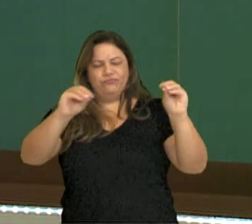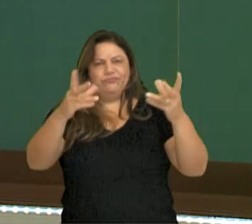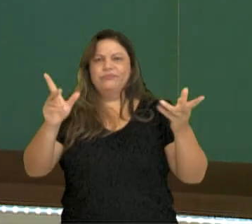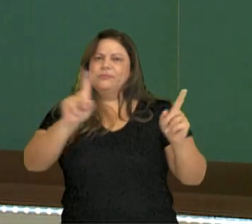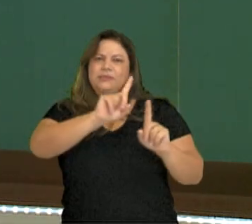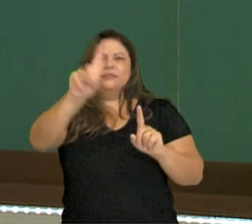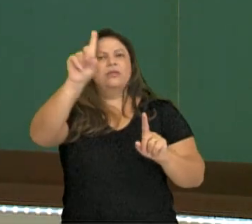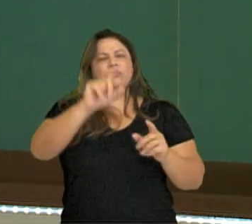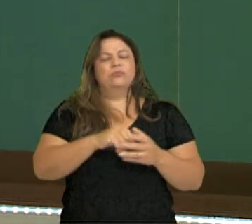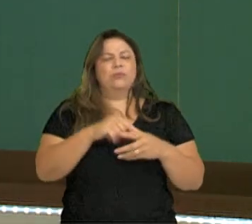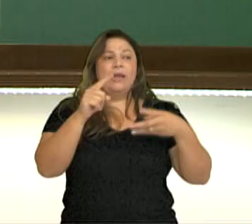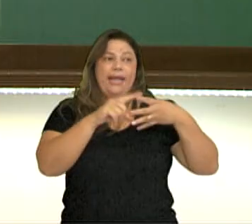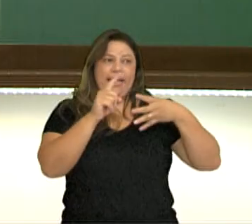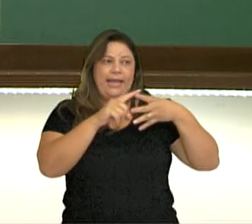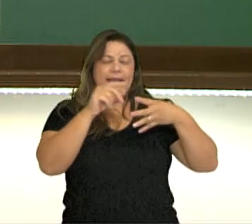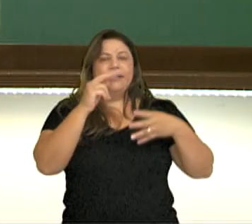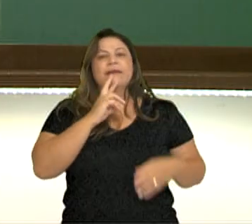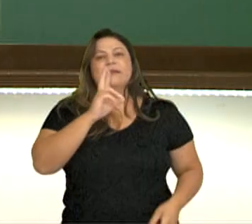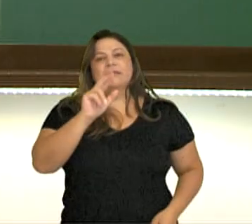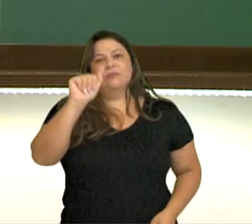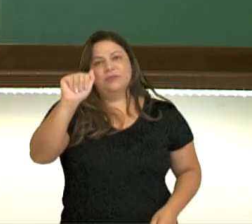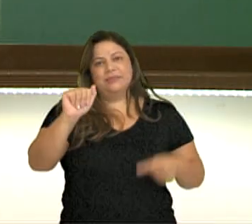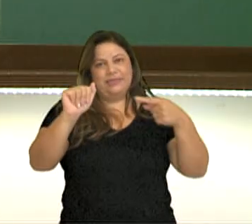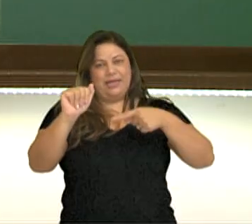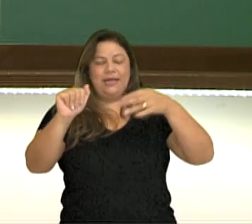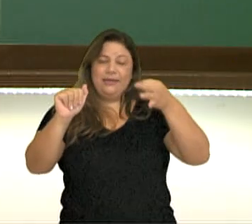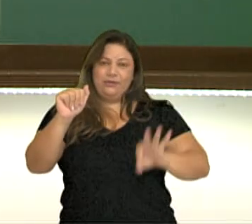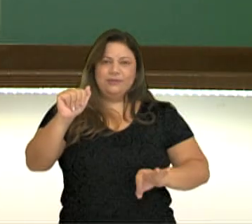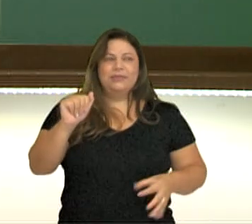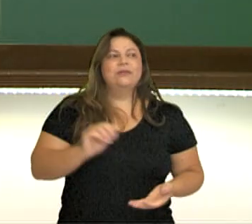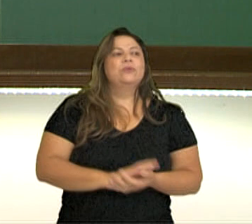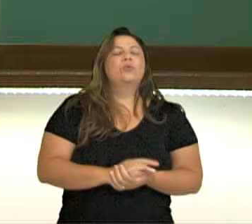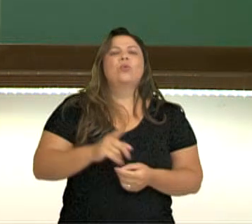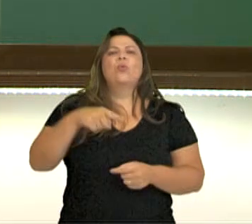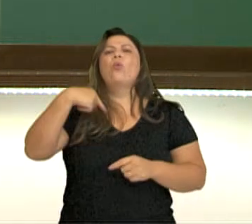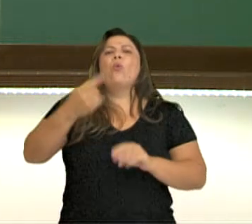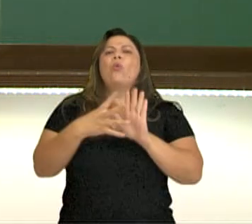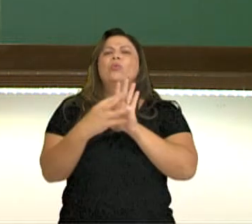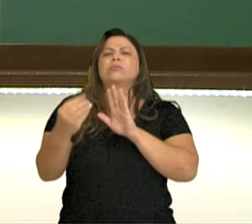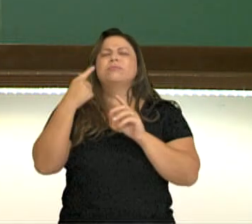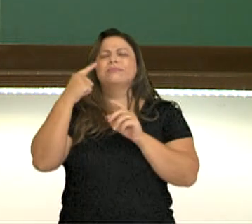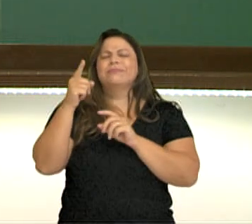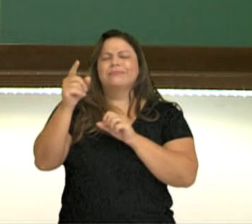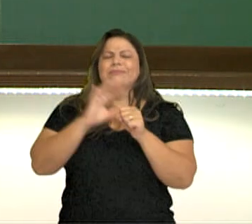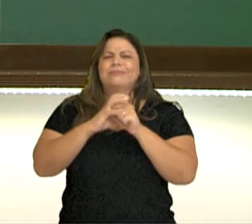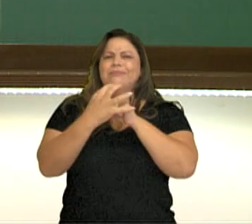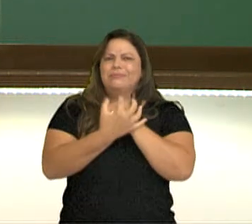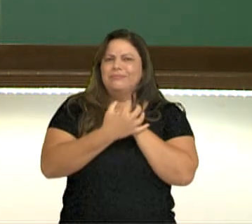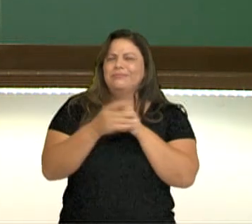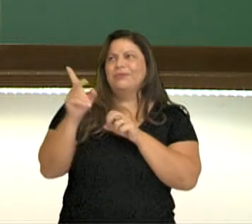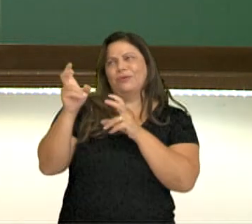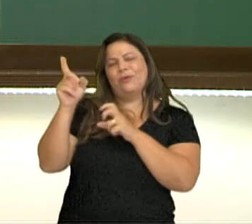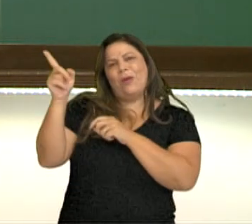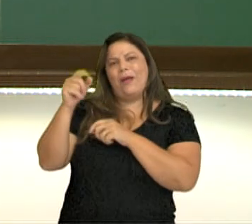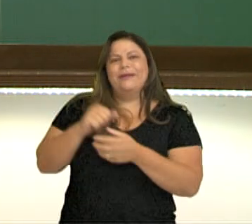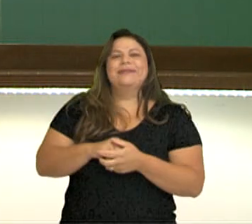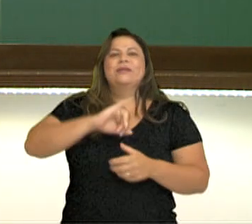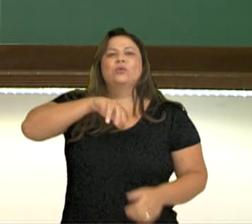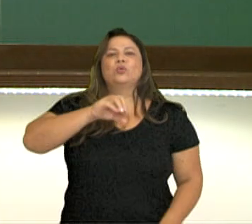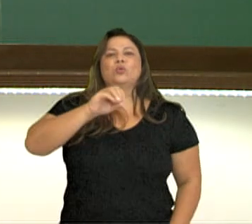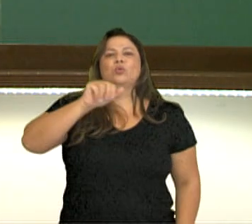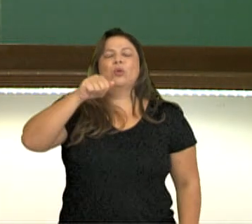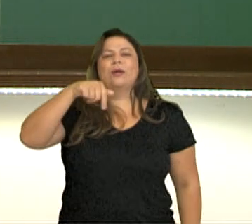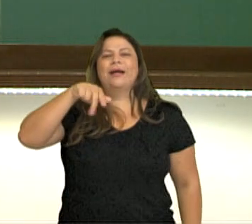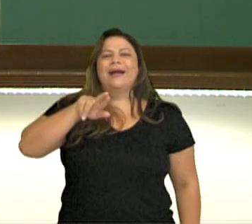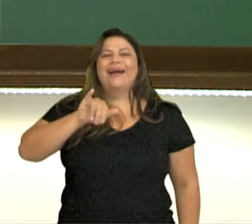mutação. Eu trouxe para vocês aqui, gente, um outro modelinho de coronavírus. Esse aqui quem fez foi Joaquim, meu